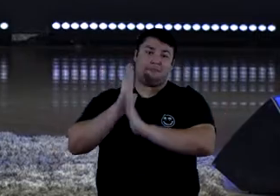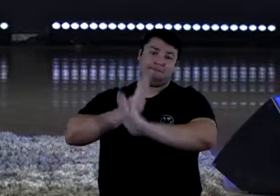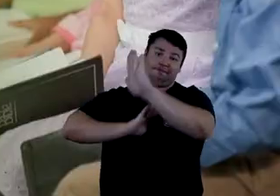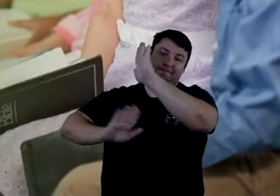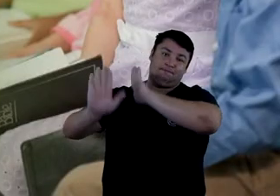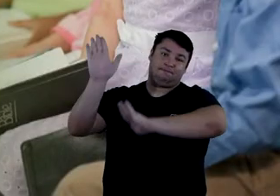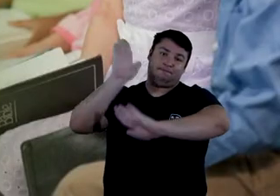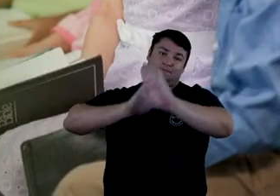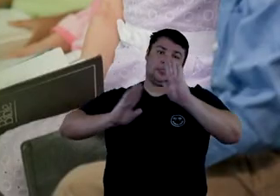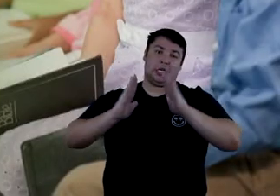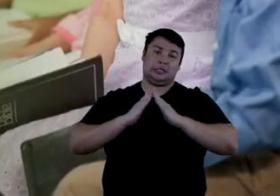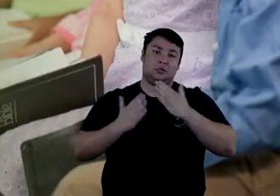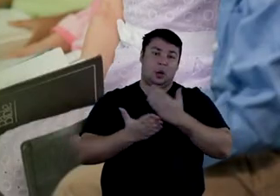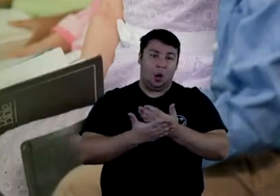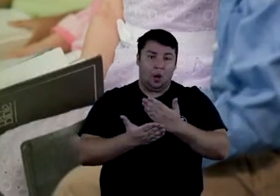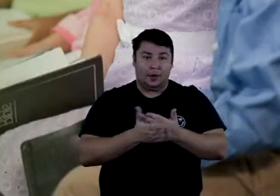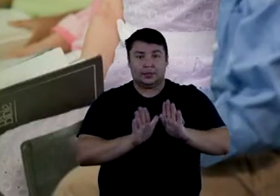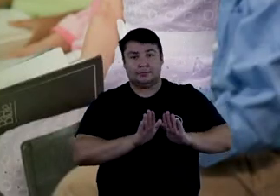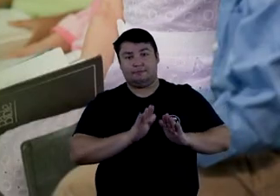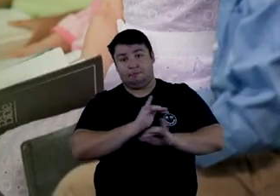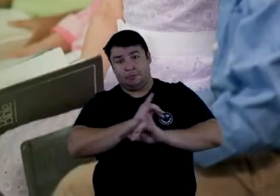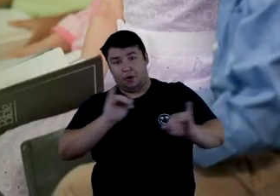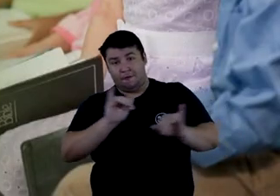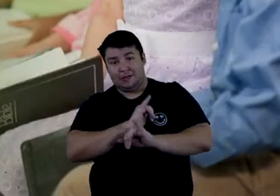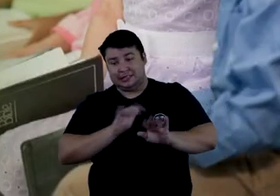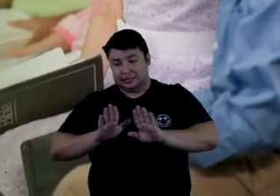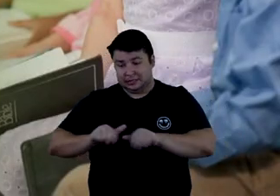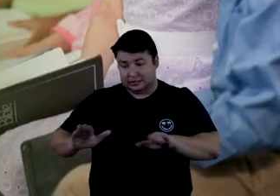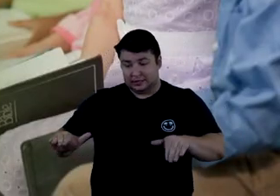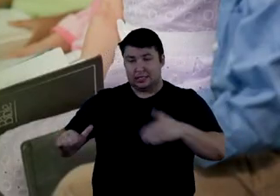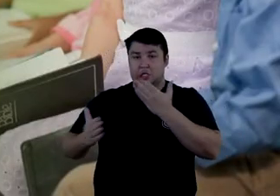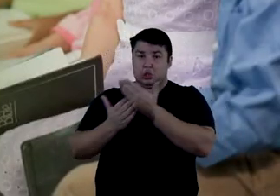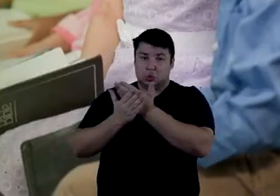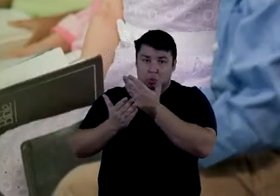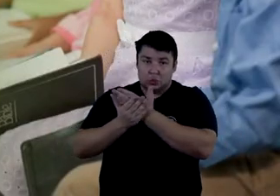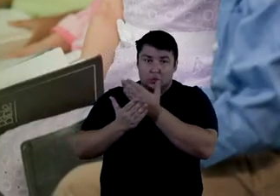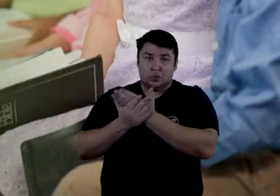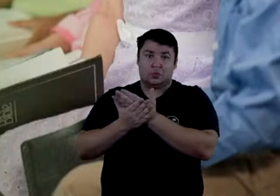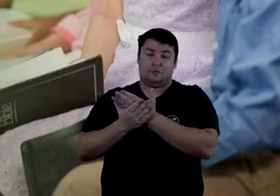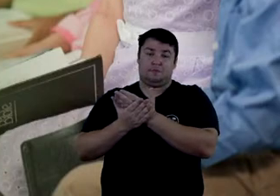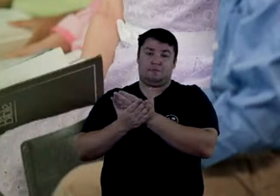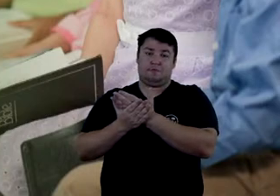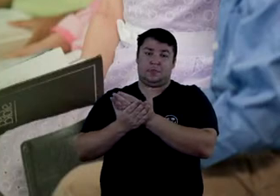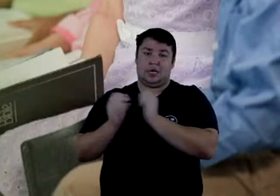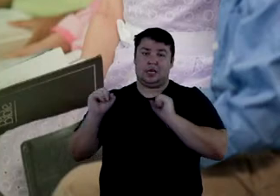A escola de profetas, as crianças estudaram na escola de profetas.